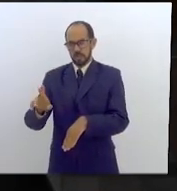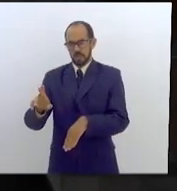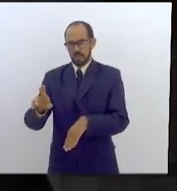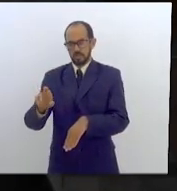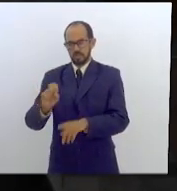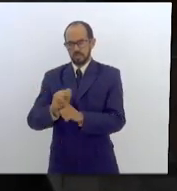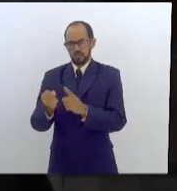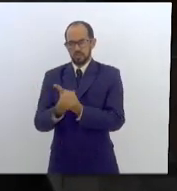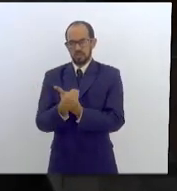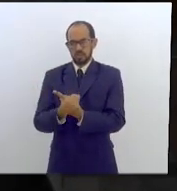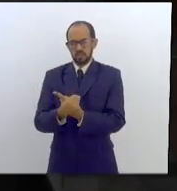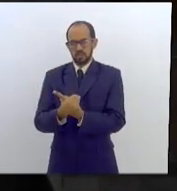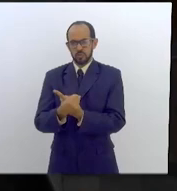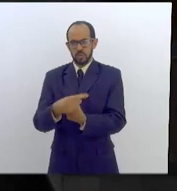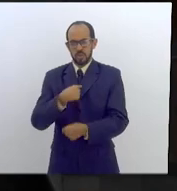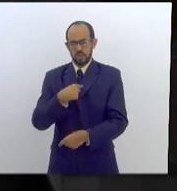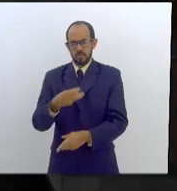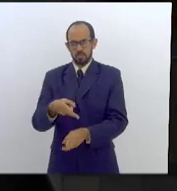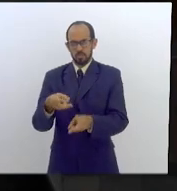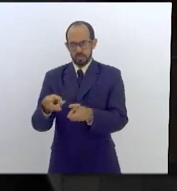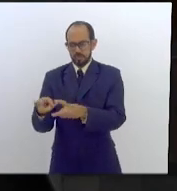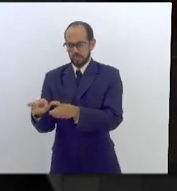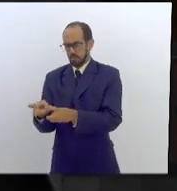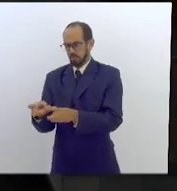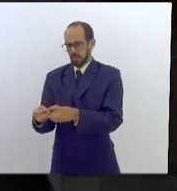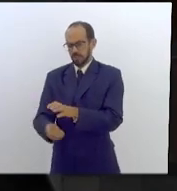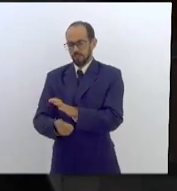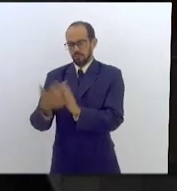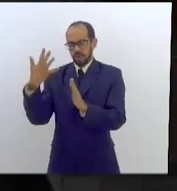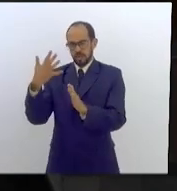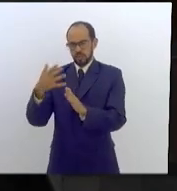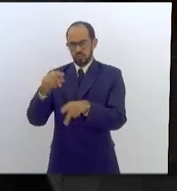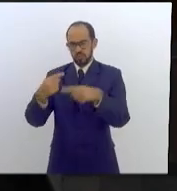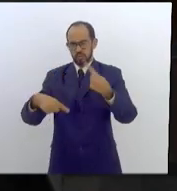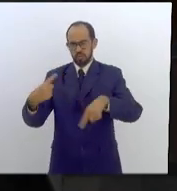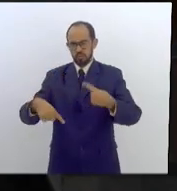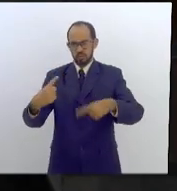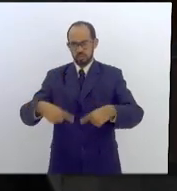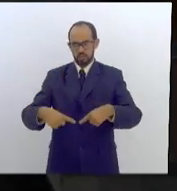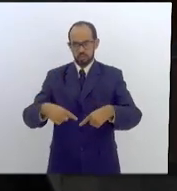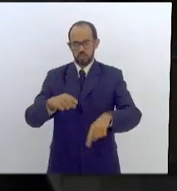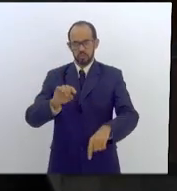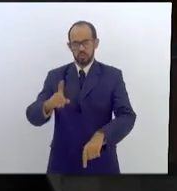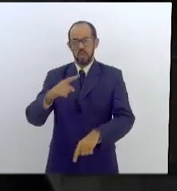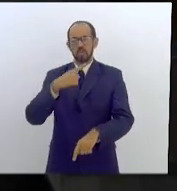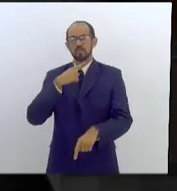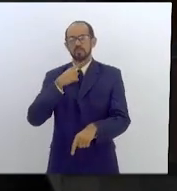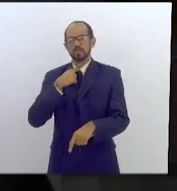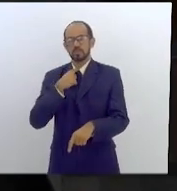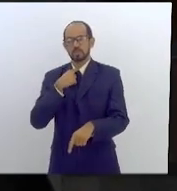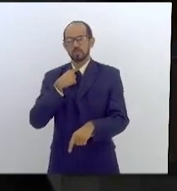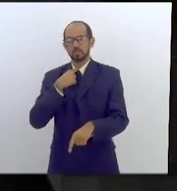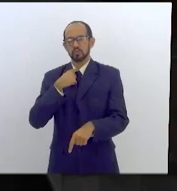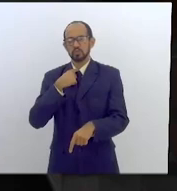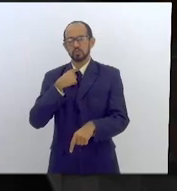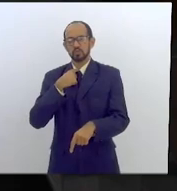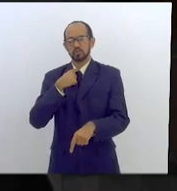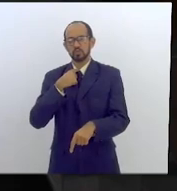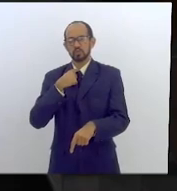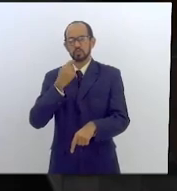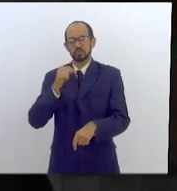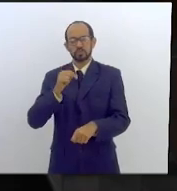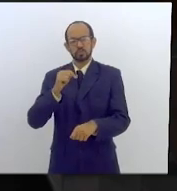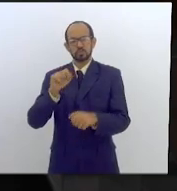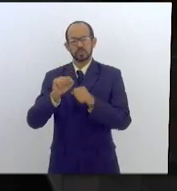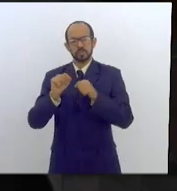que tem muita gente na política que só deseja alegoria